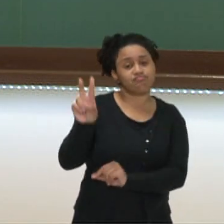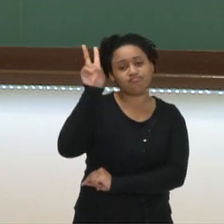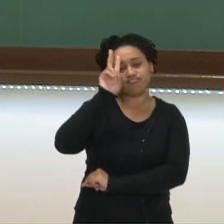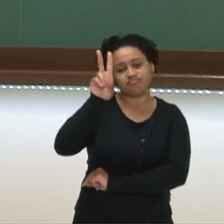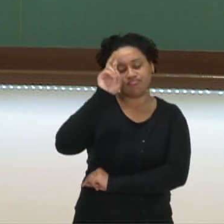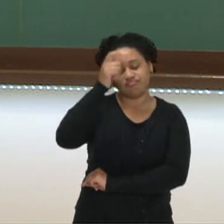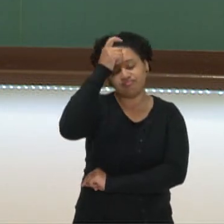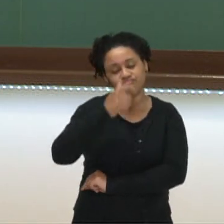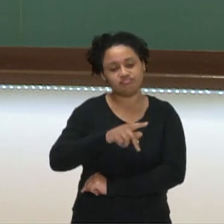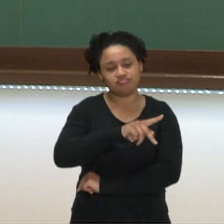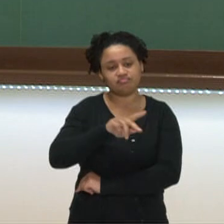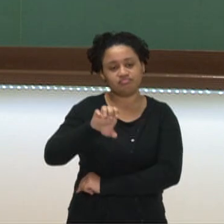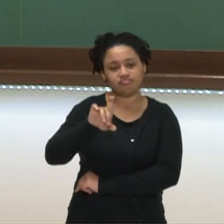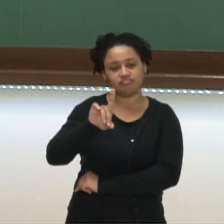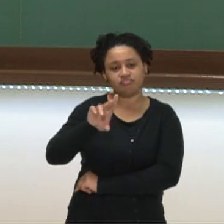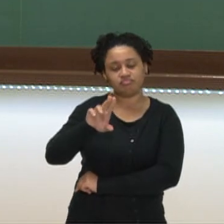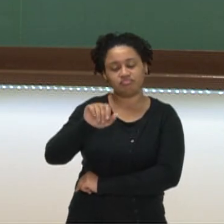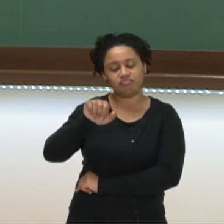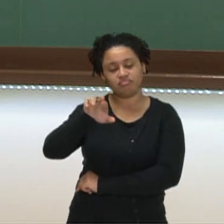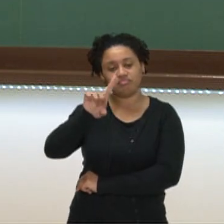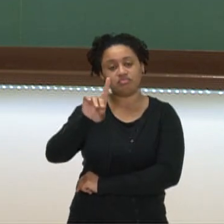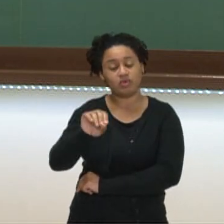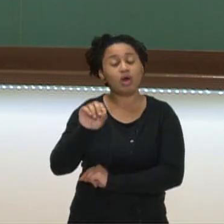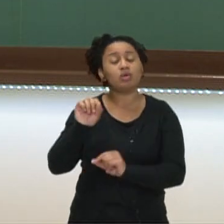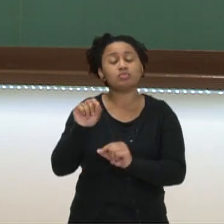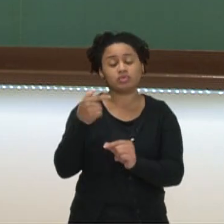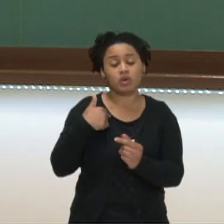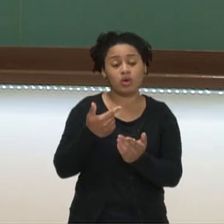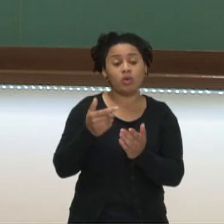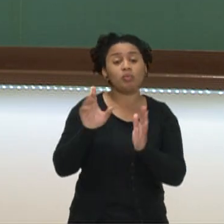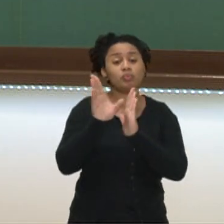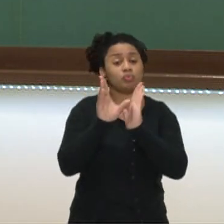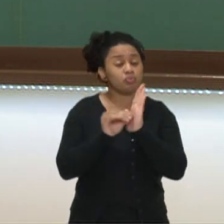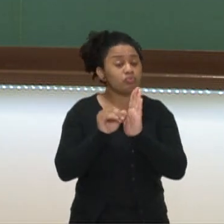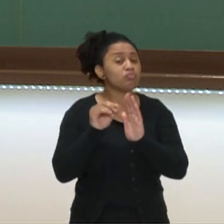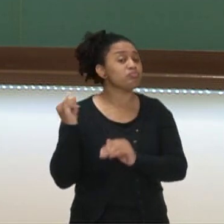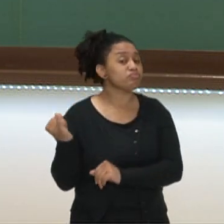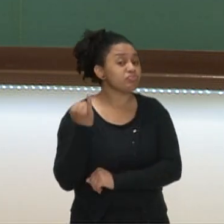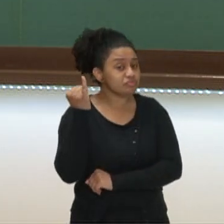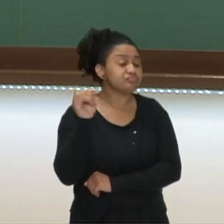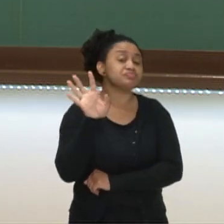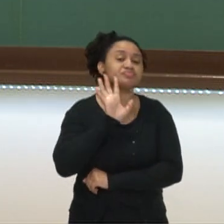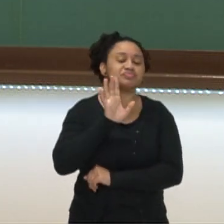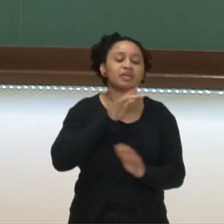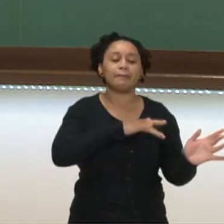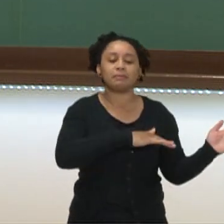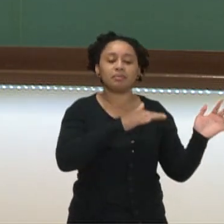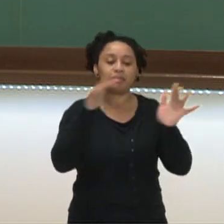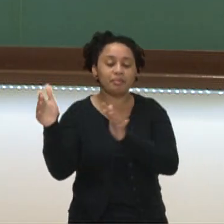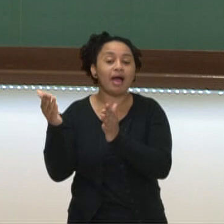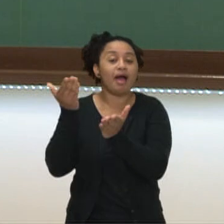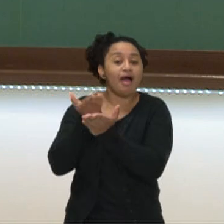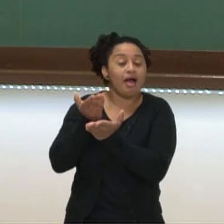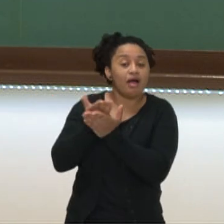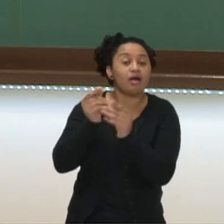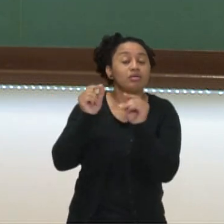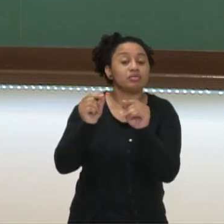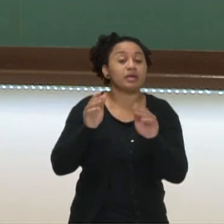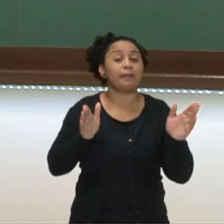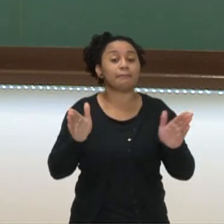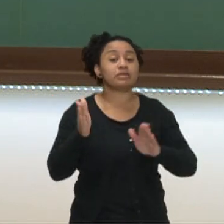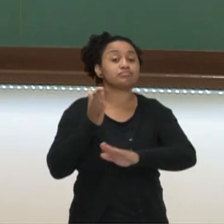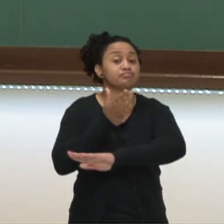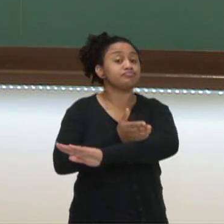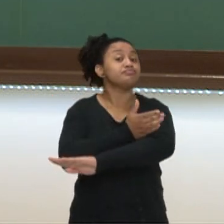Eu sou o professor Eduardo aqui e nós vamos falar sobre um tema muito bacana. A gente está vindo numa sequência de aulas sobre a Idade Média